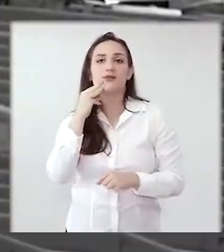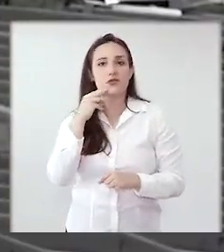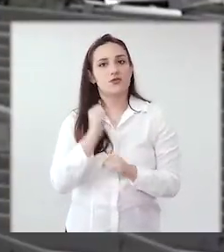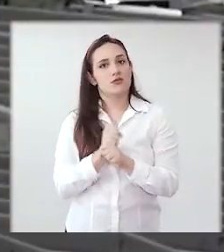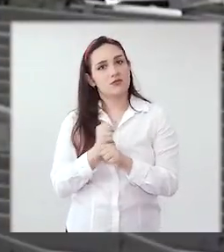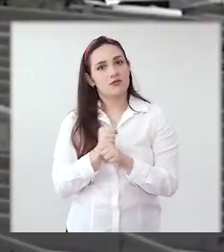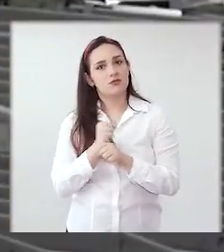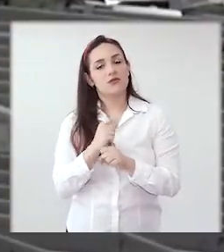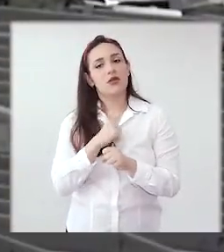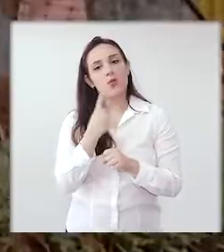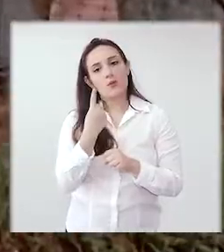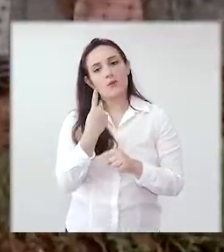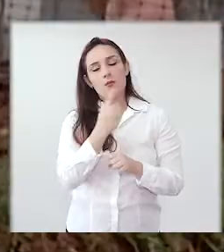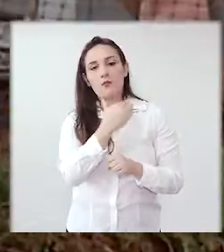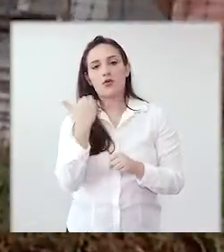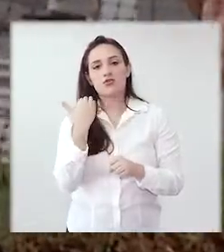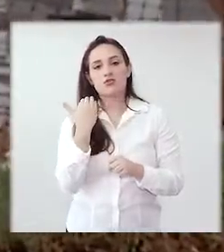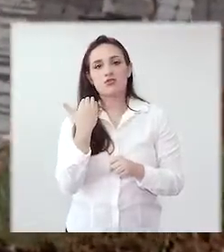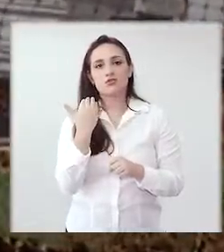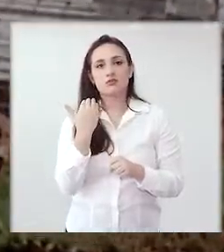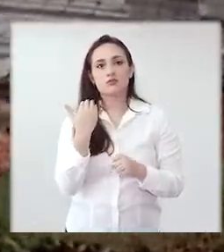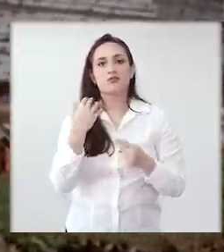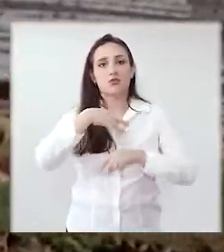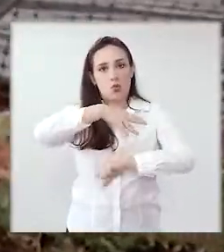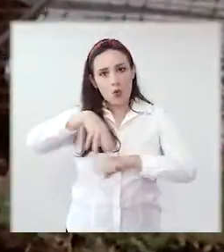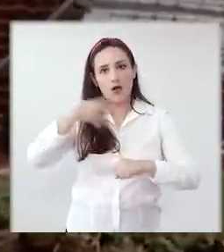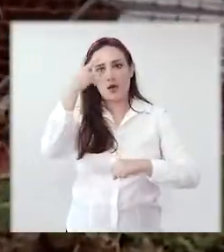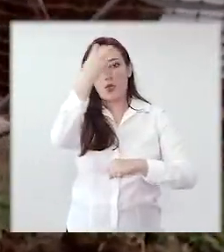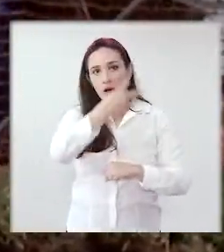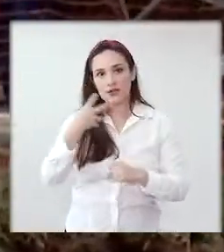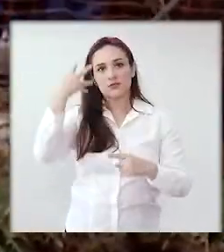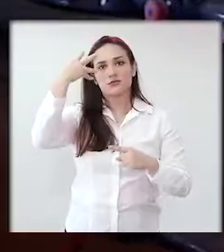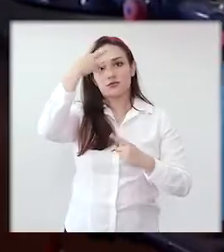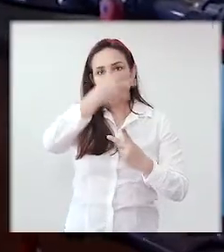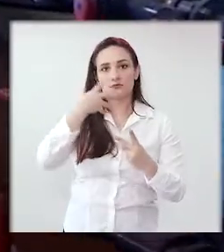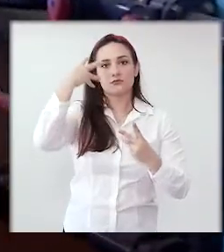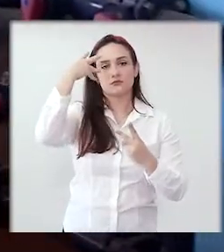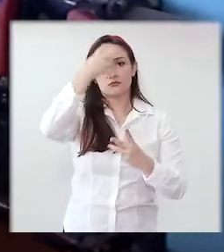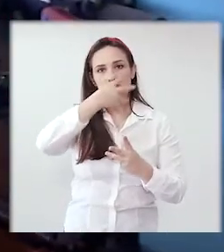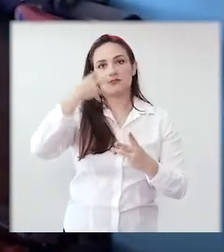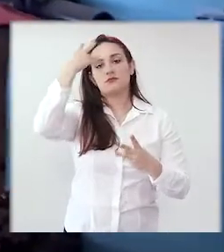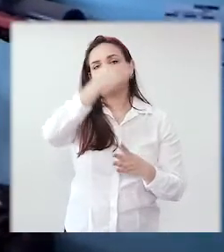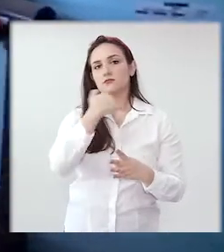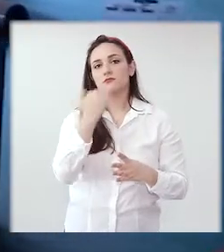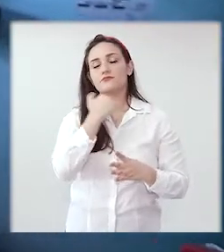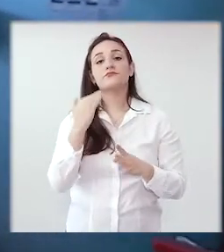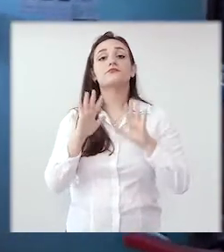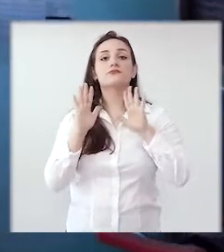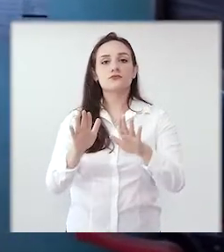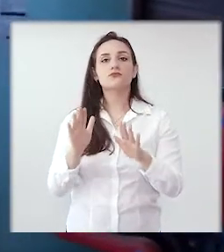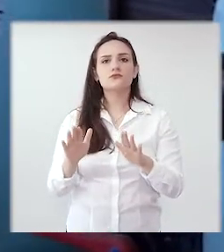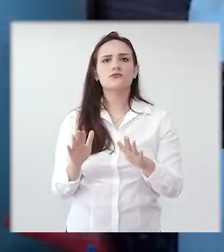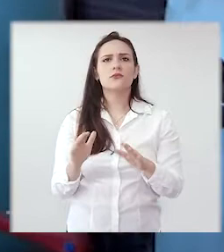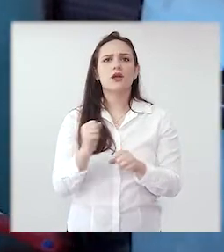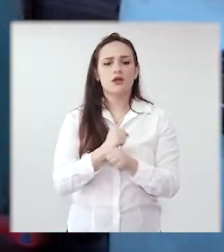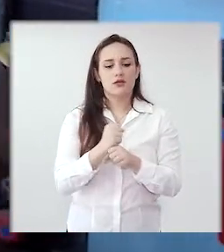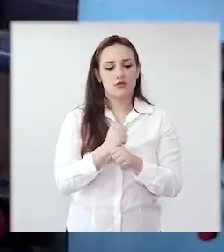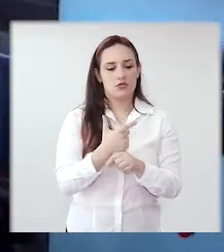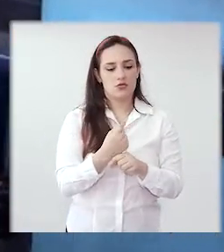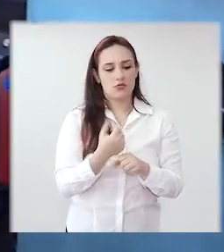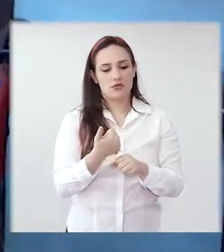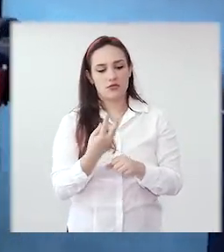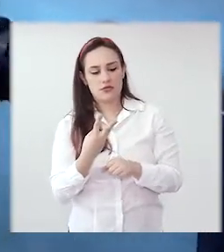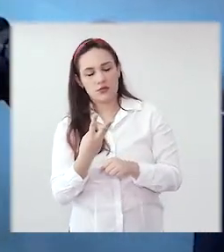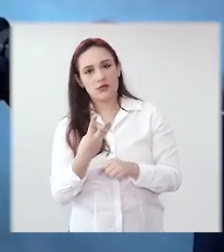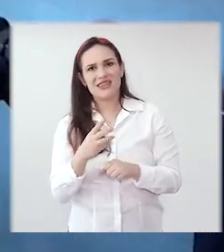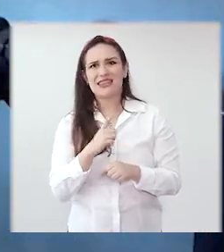cada 4 horas. No período entre 2012 e 2017, o maior registro foi em